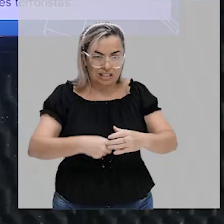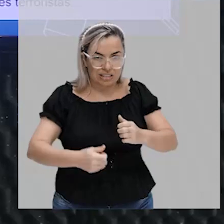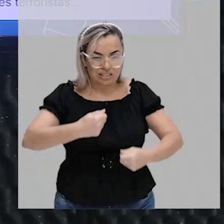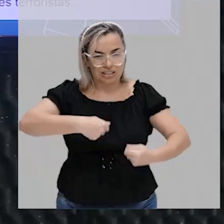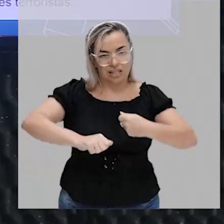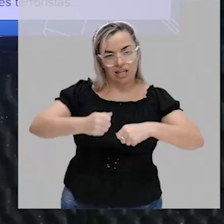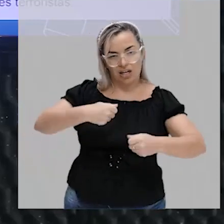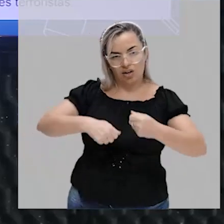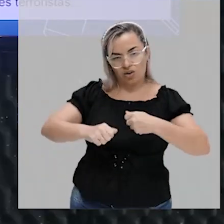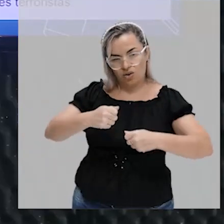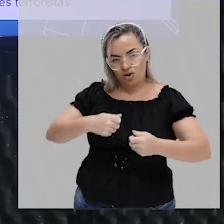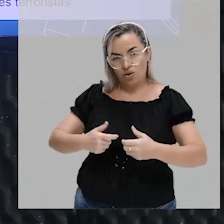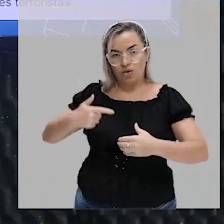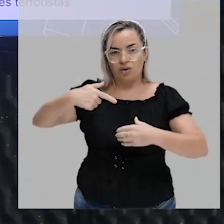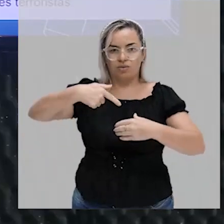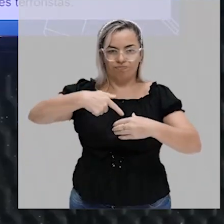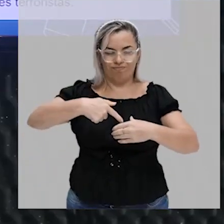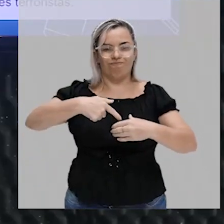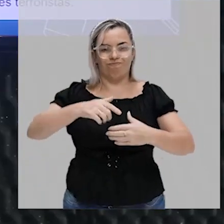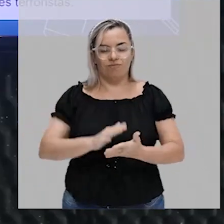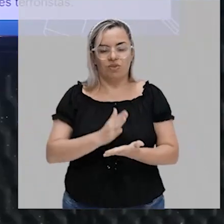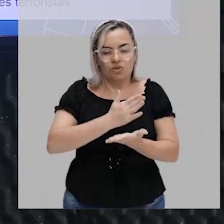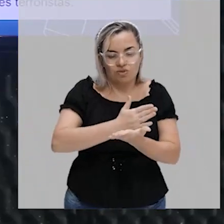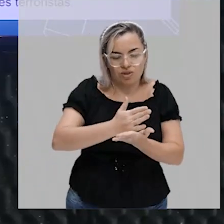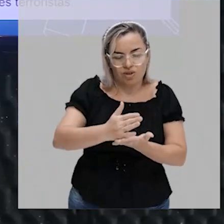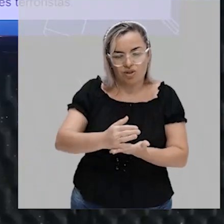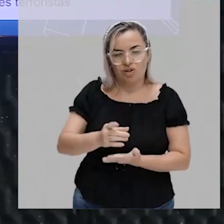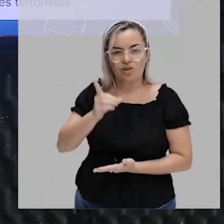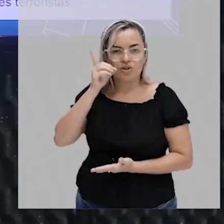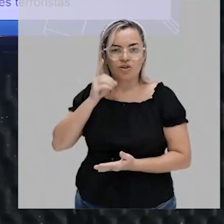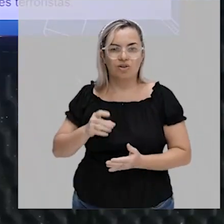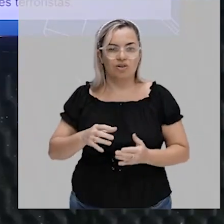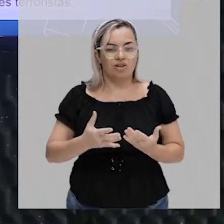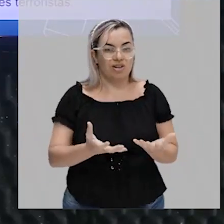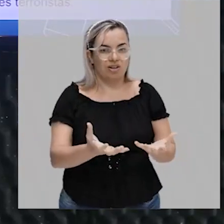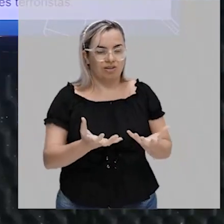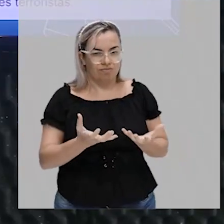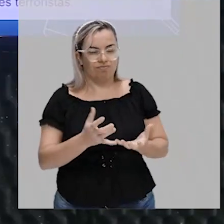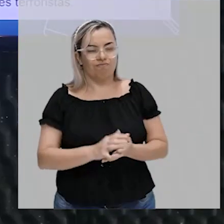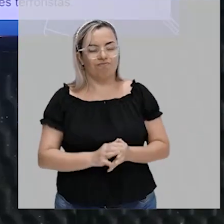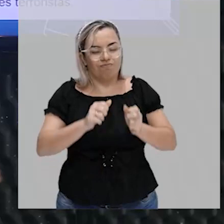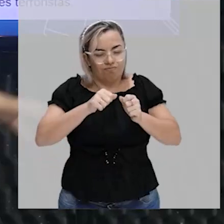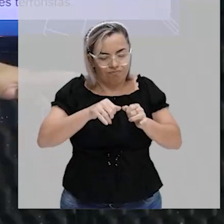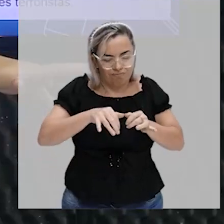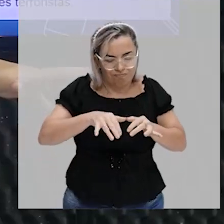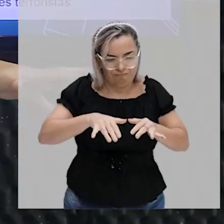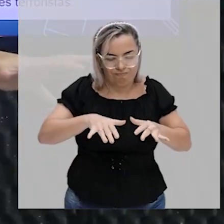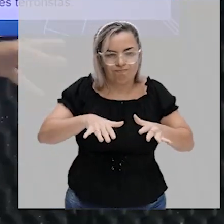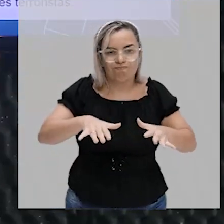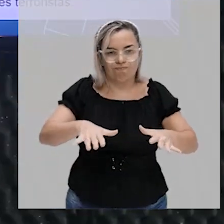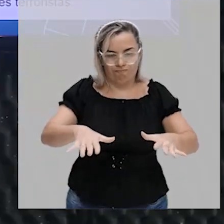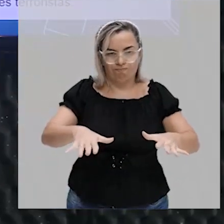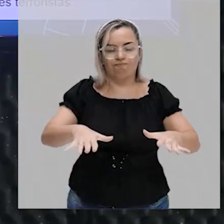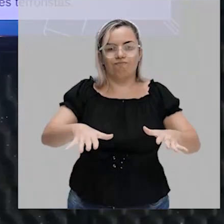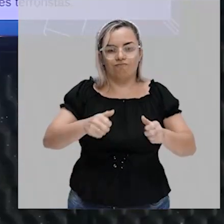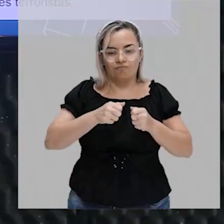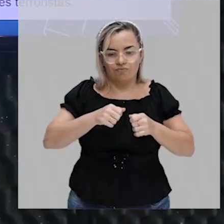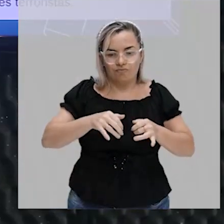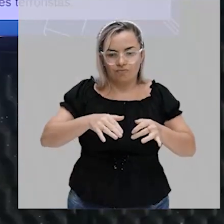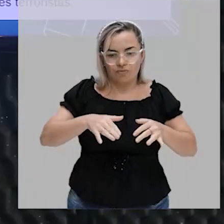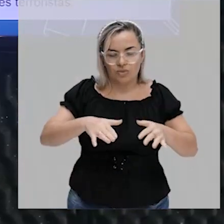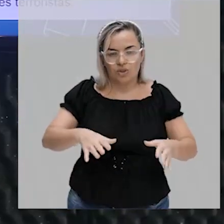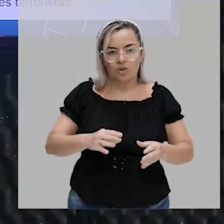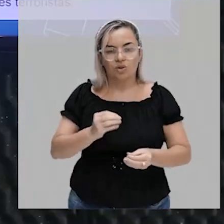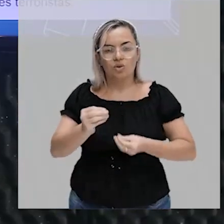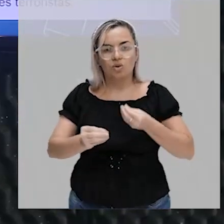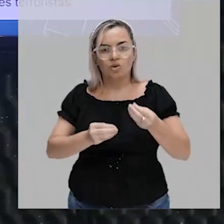uma consequência. O quê? Como os Estados Unidos vão começar a expandir a sua asa, né, da águia, né, que comanda ali os Estados Unidos, o símbolo